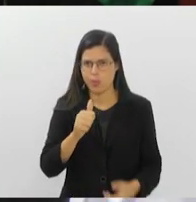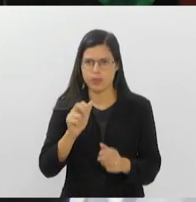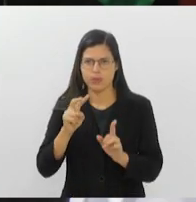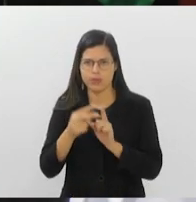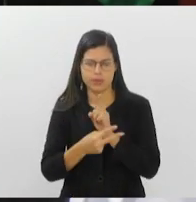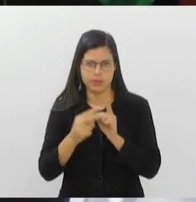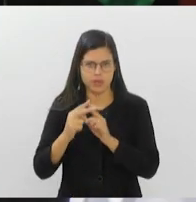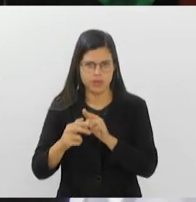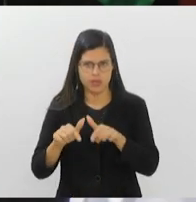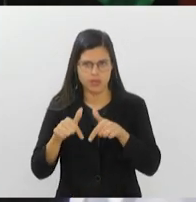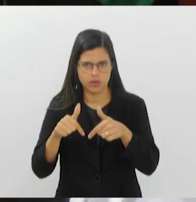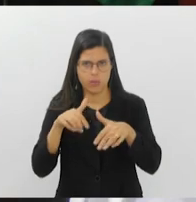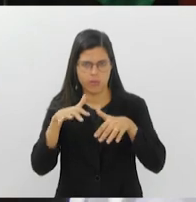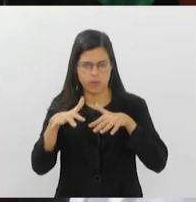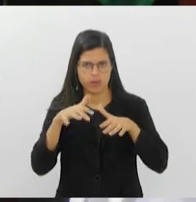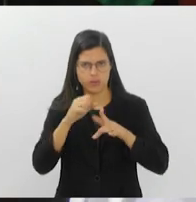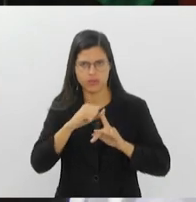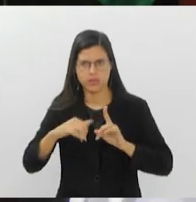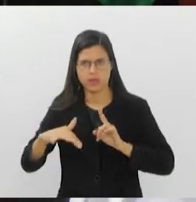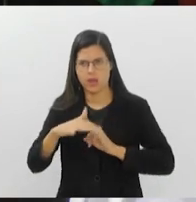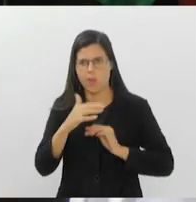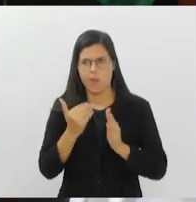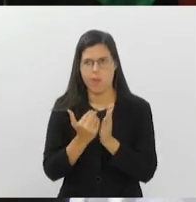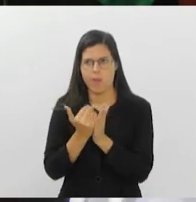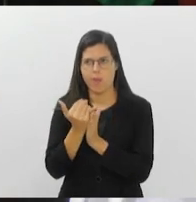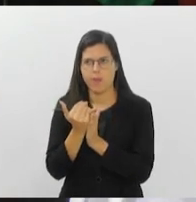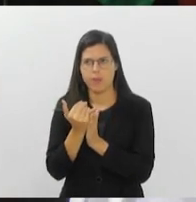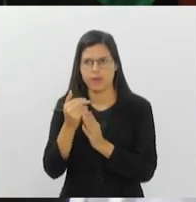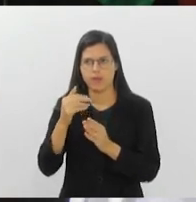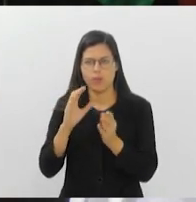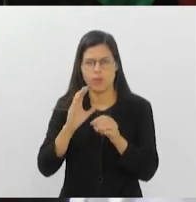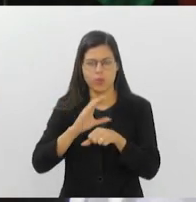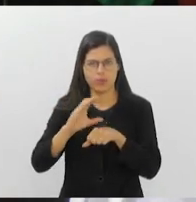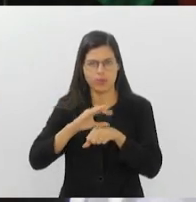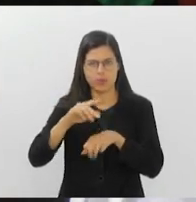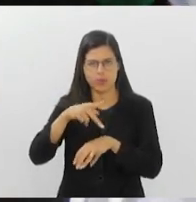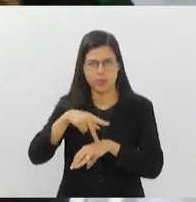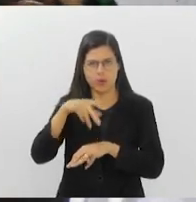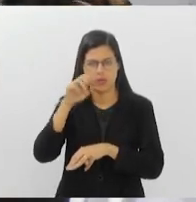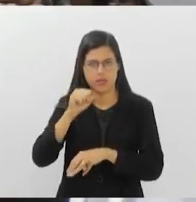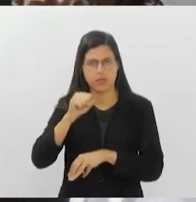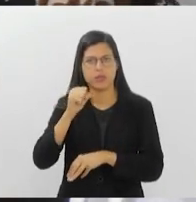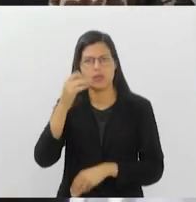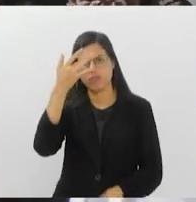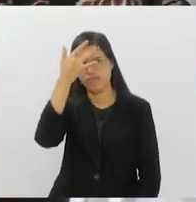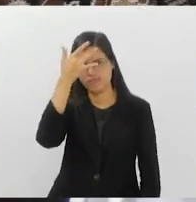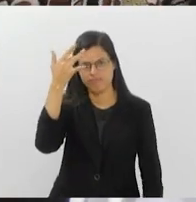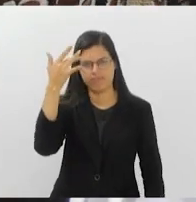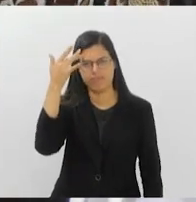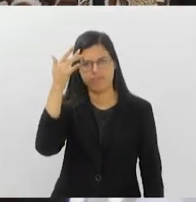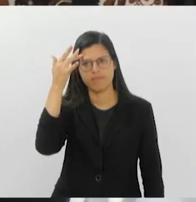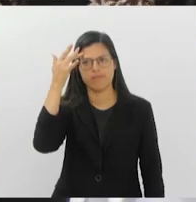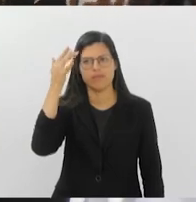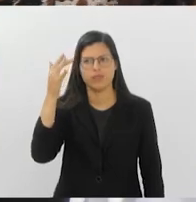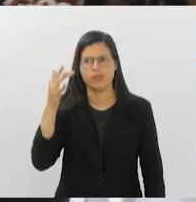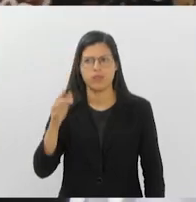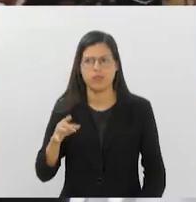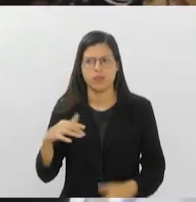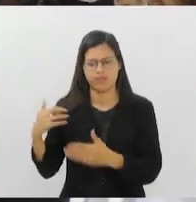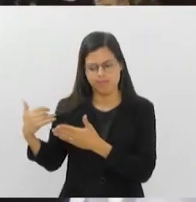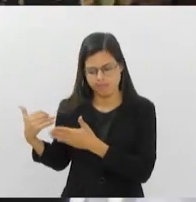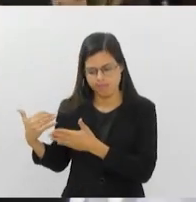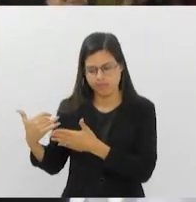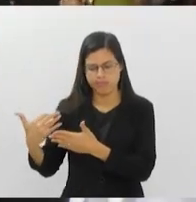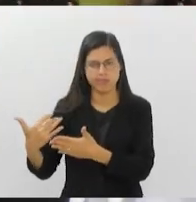movimentos sociais, ela já inicia um curso de pós-graduação em saúde mental, e de lá para cá